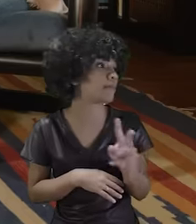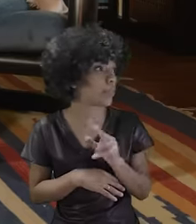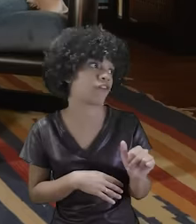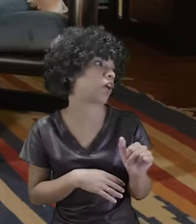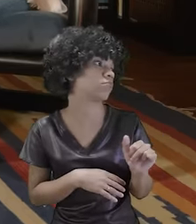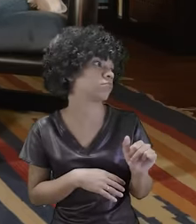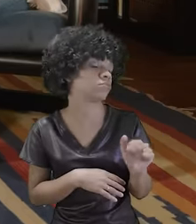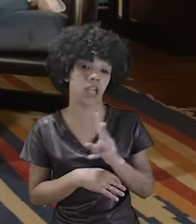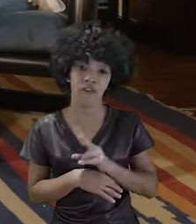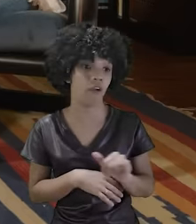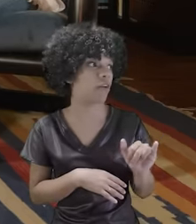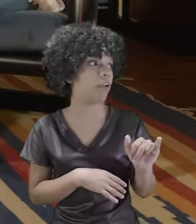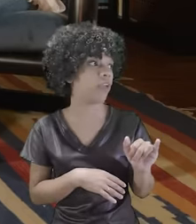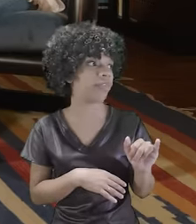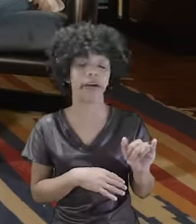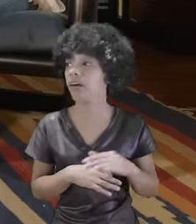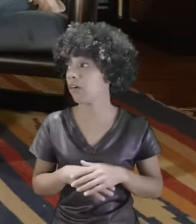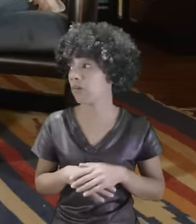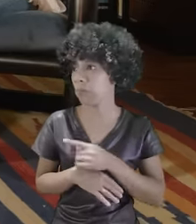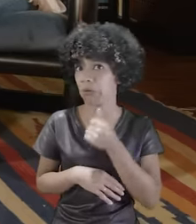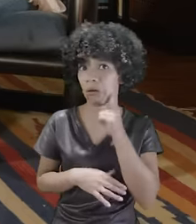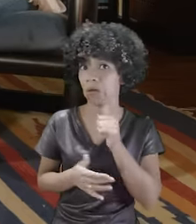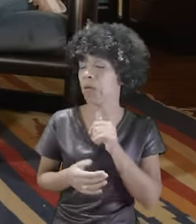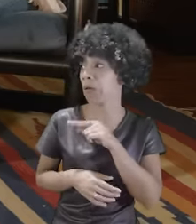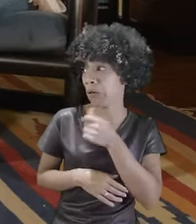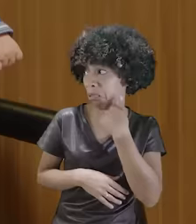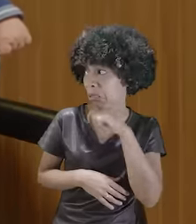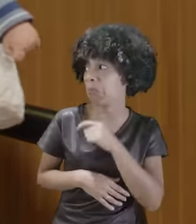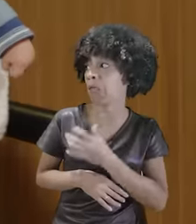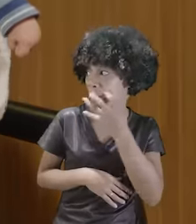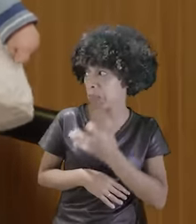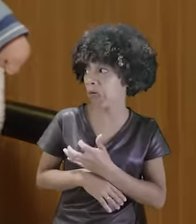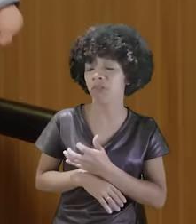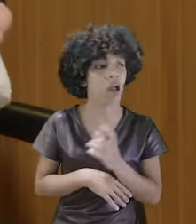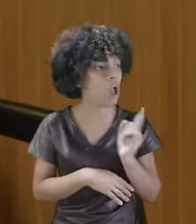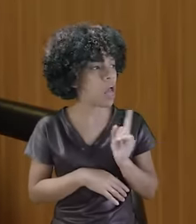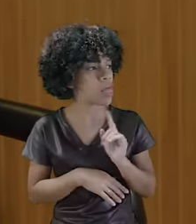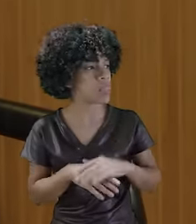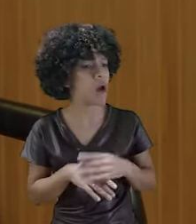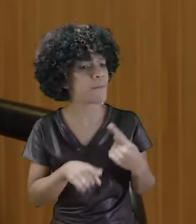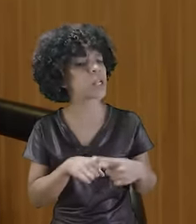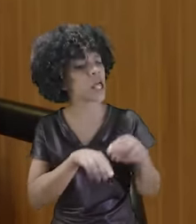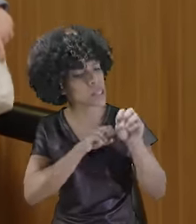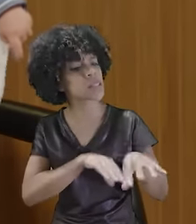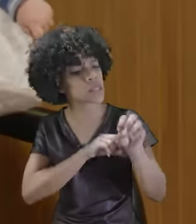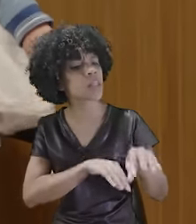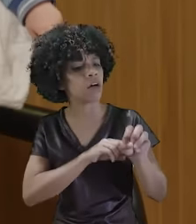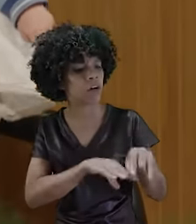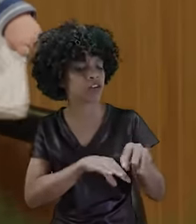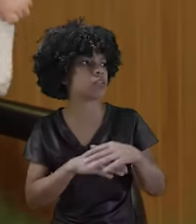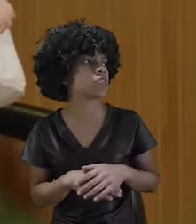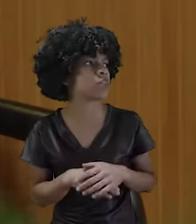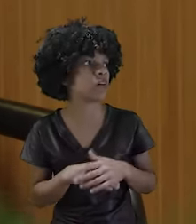vai ser católico não vai não vai sua mãe é brava já vem aqui não postei o brava porque o tô em cima do para